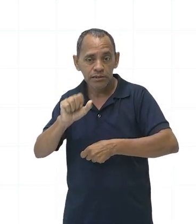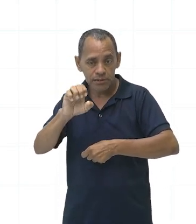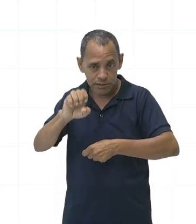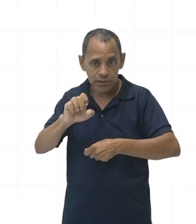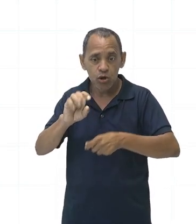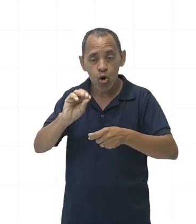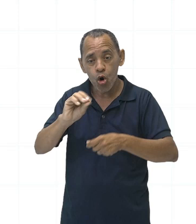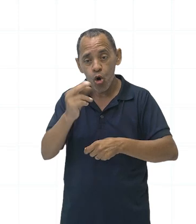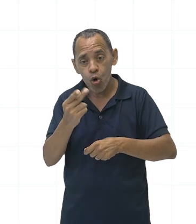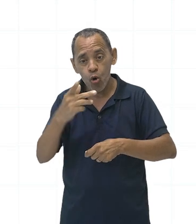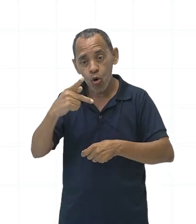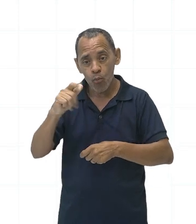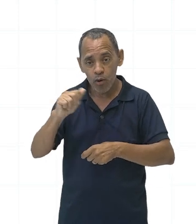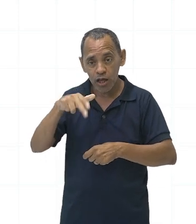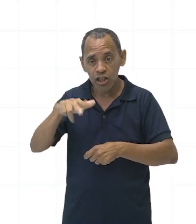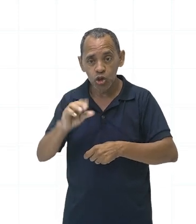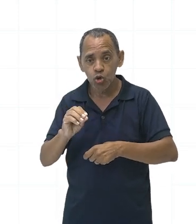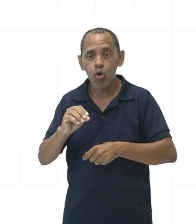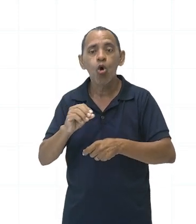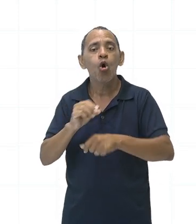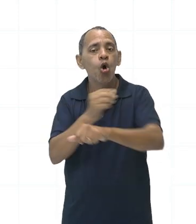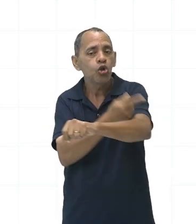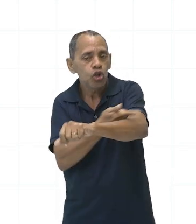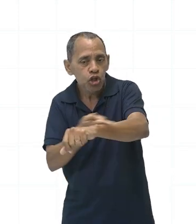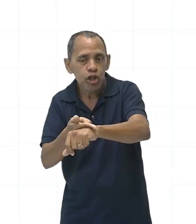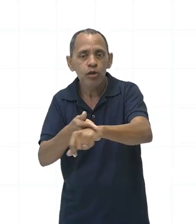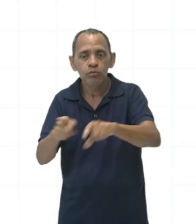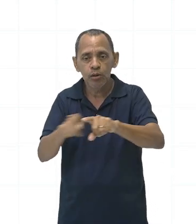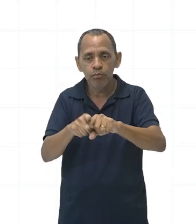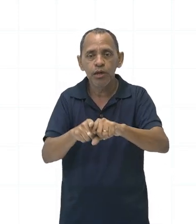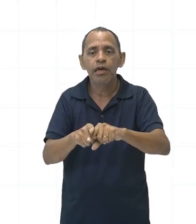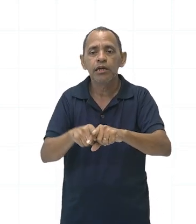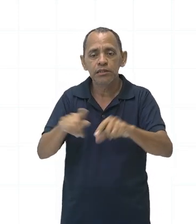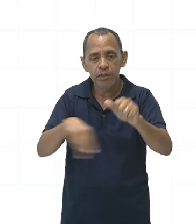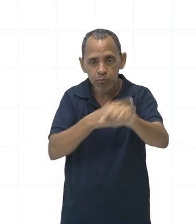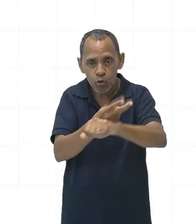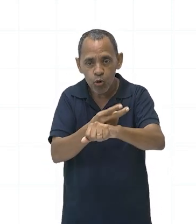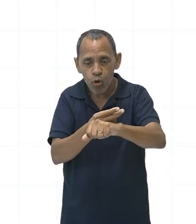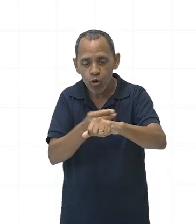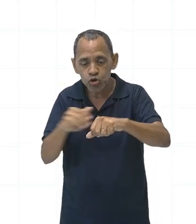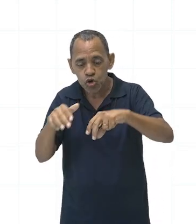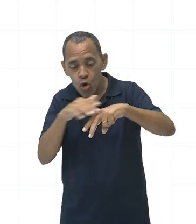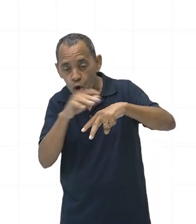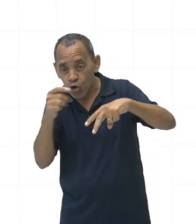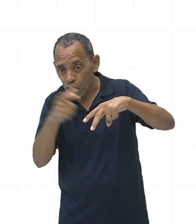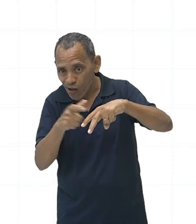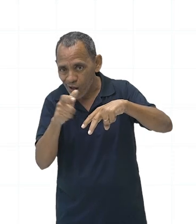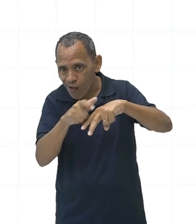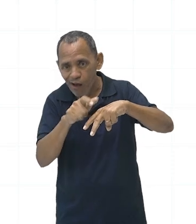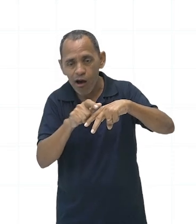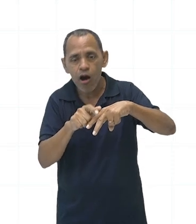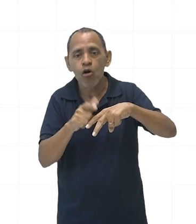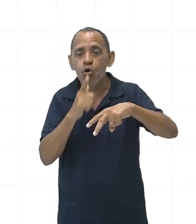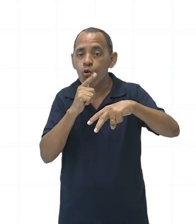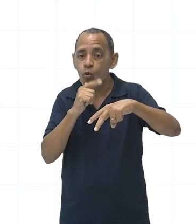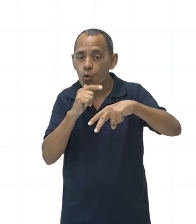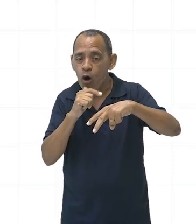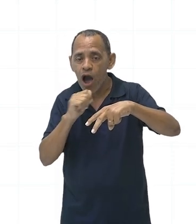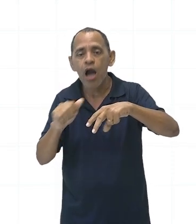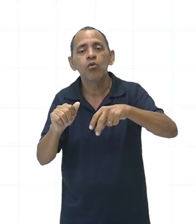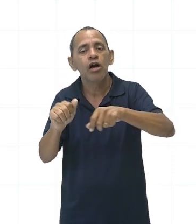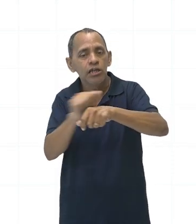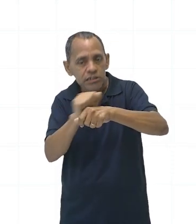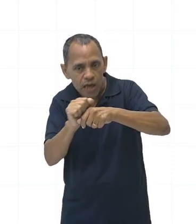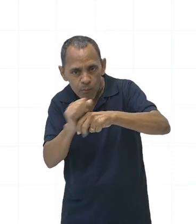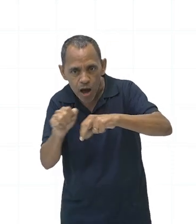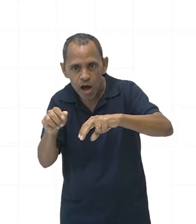o sangue. Em seguida, lave a ferida com água e sabão. Caso a água não seja suficiente para